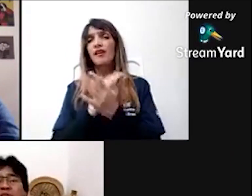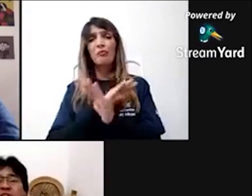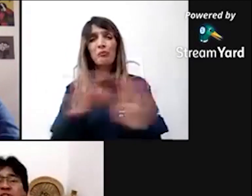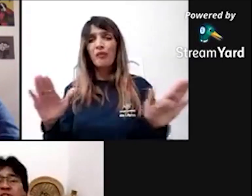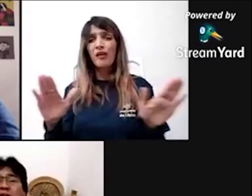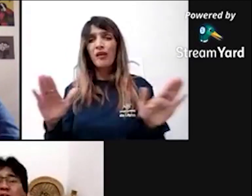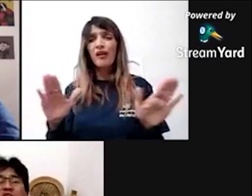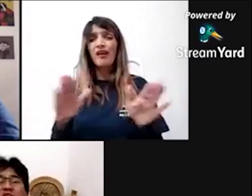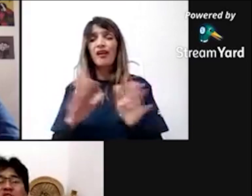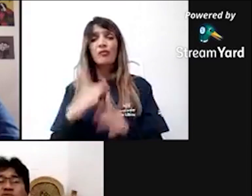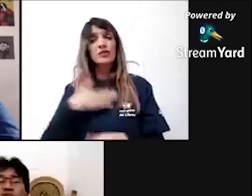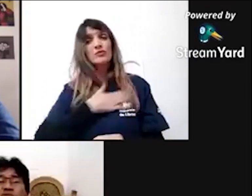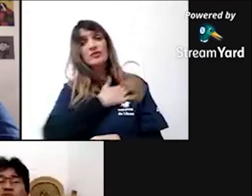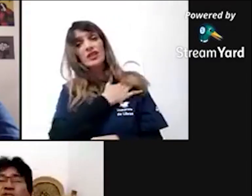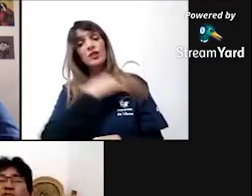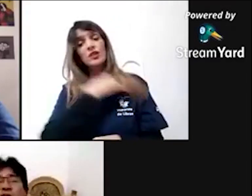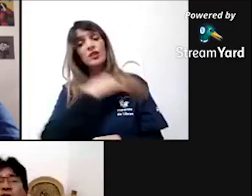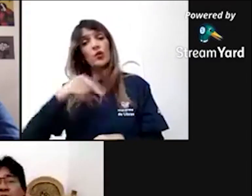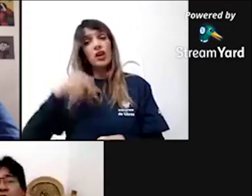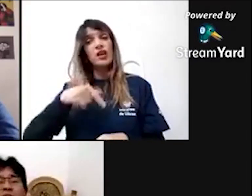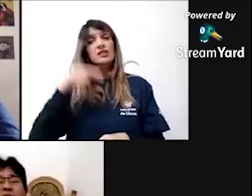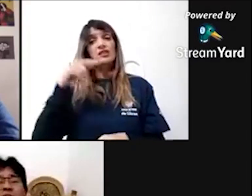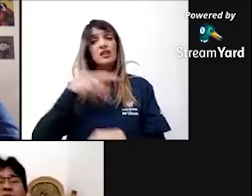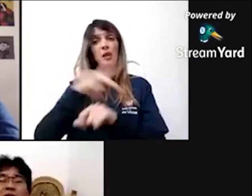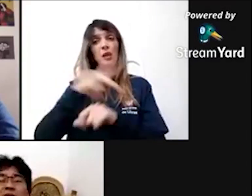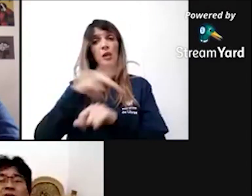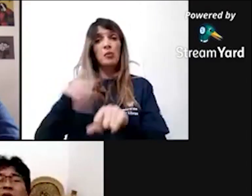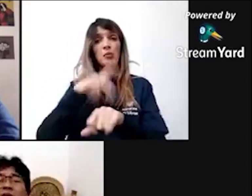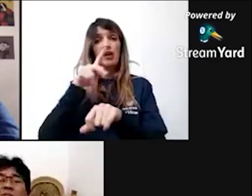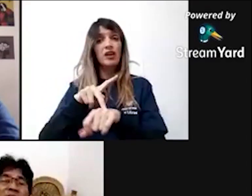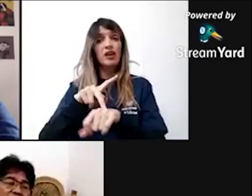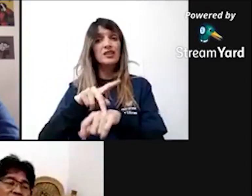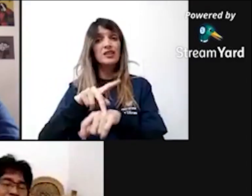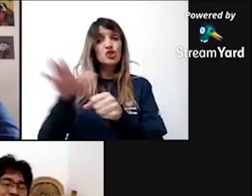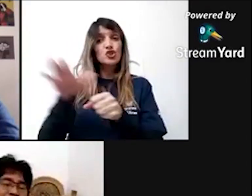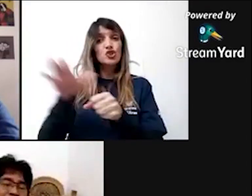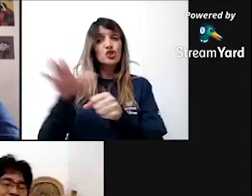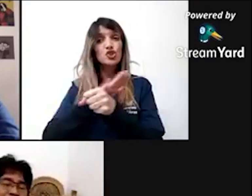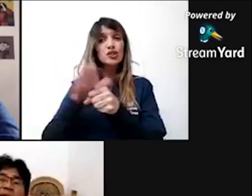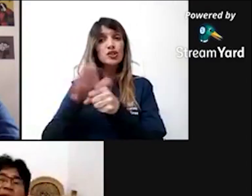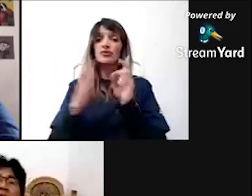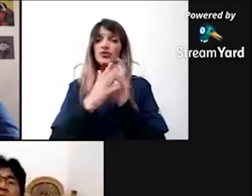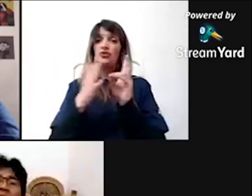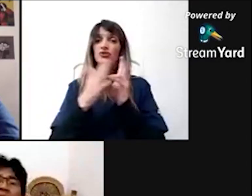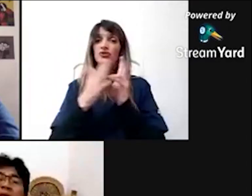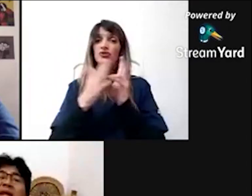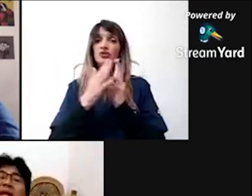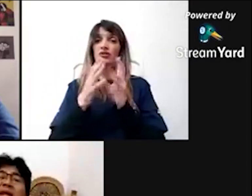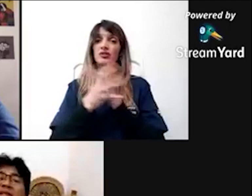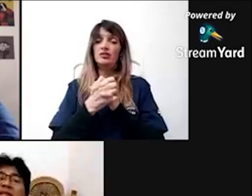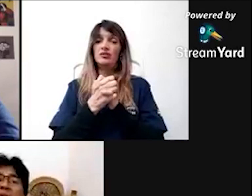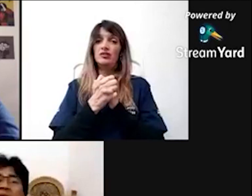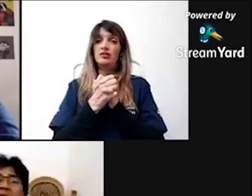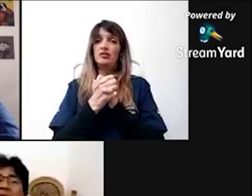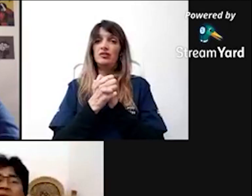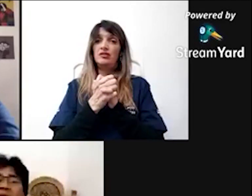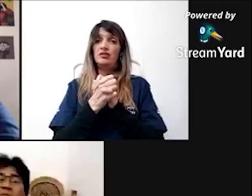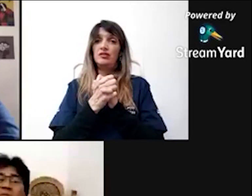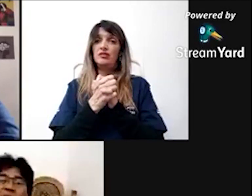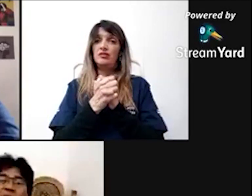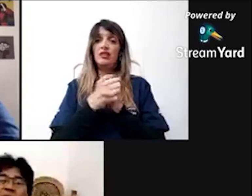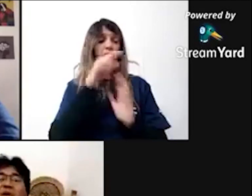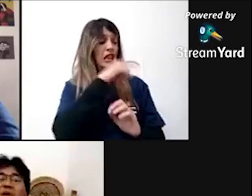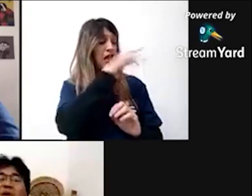por indígenas. A gente não quer o país de volta, não tem jeito, não. Mas deixa aquele povo que está lá, com aquela areazinha pequena lá que